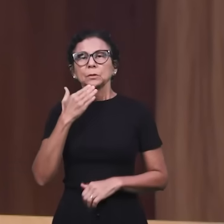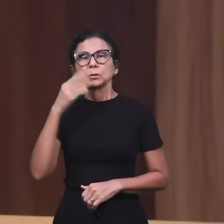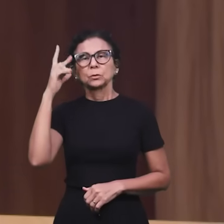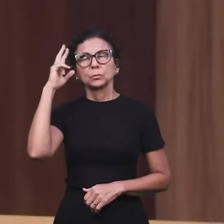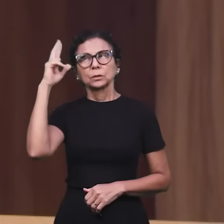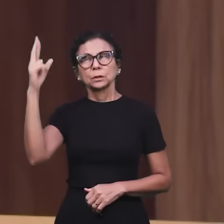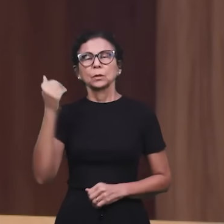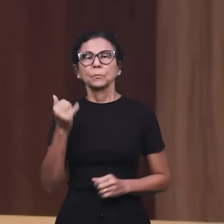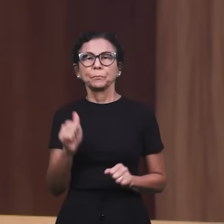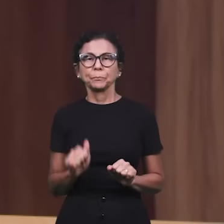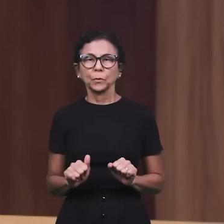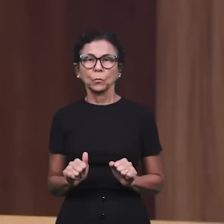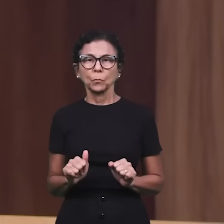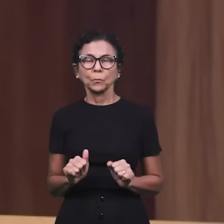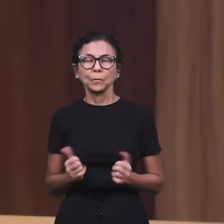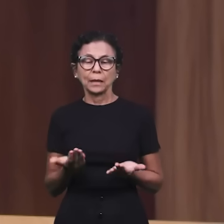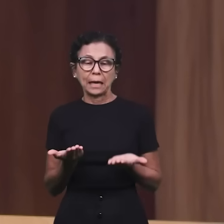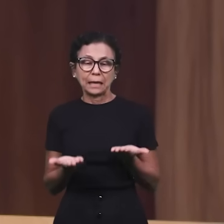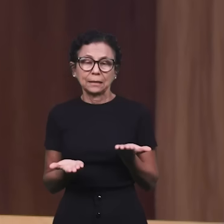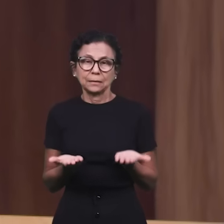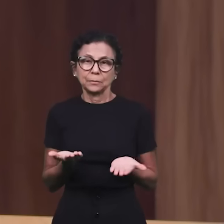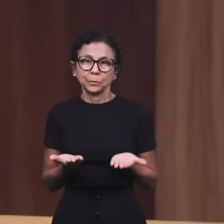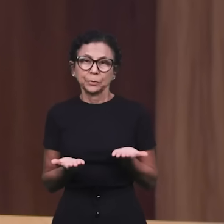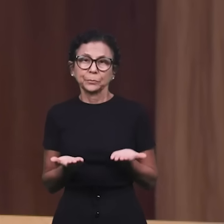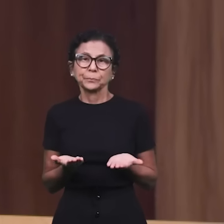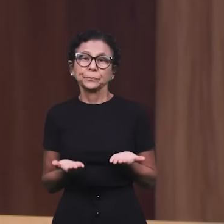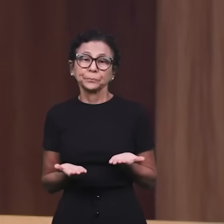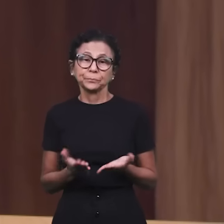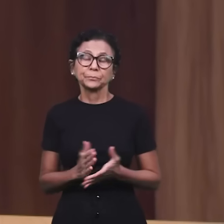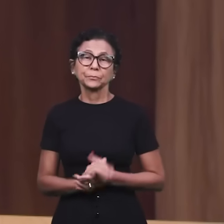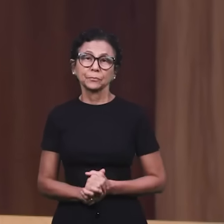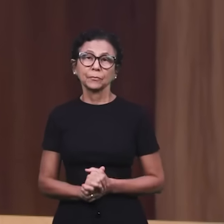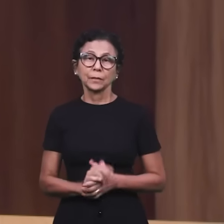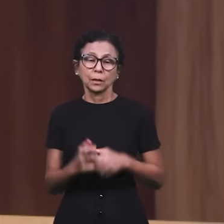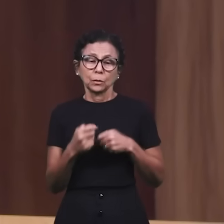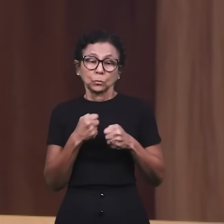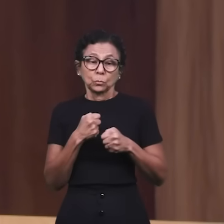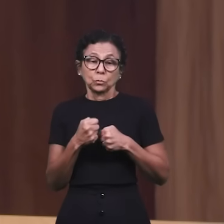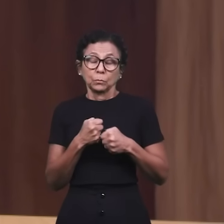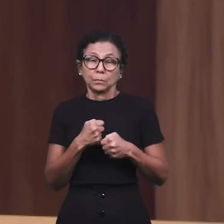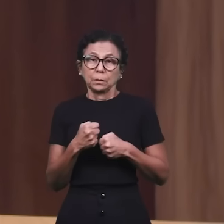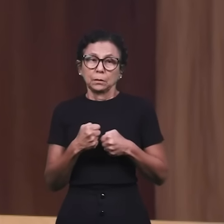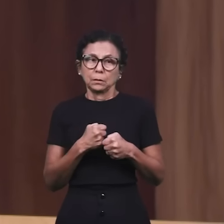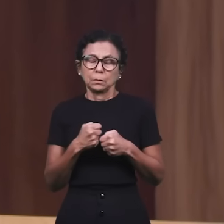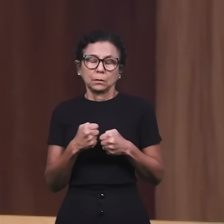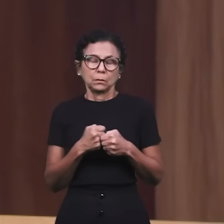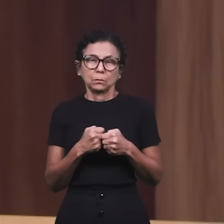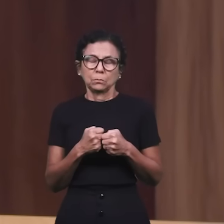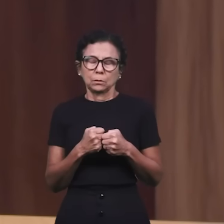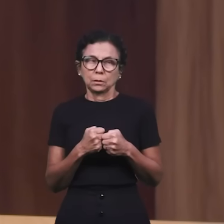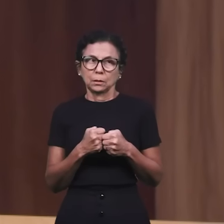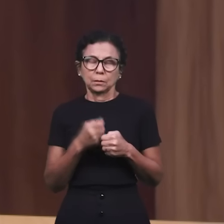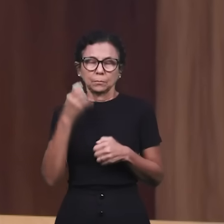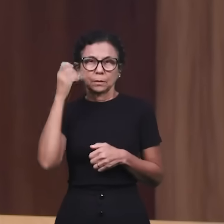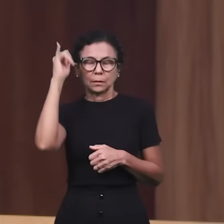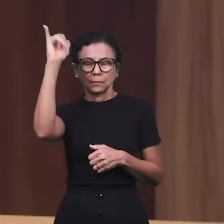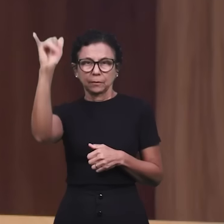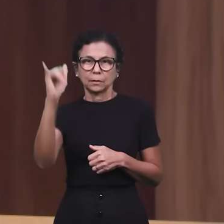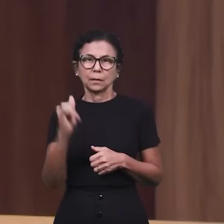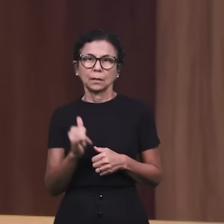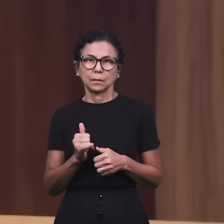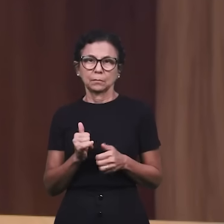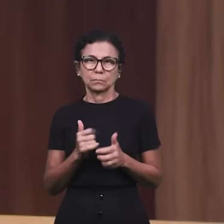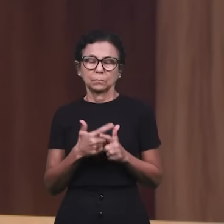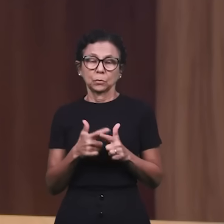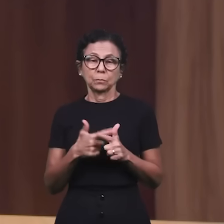temperamento, como diz a Gálatas, né? O domínio próprio, para não sofrer o dano. Moisés pagou caro por isso. Caríssimo.